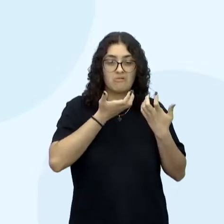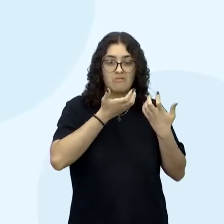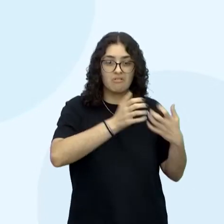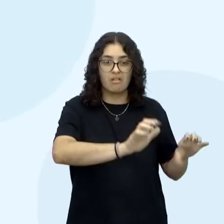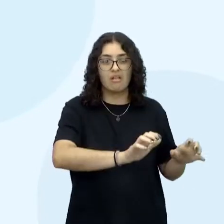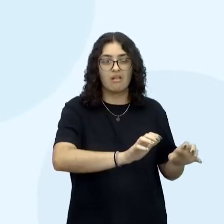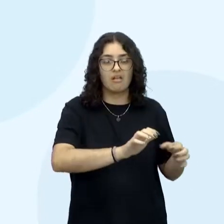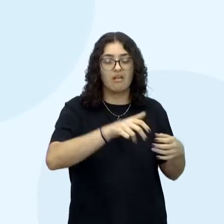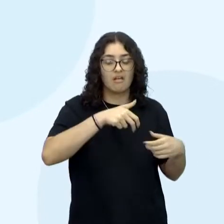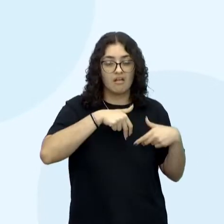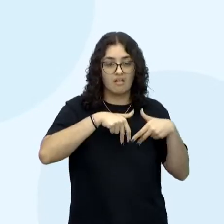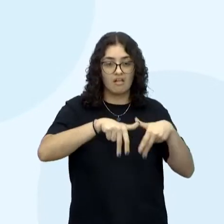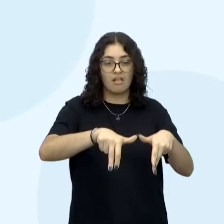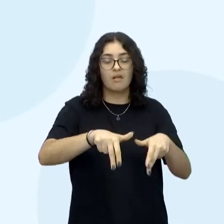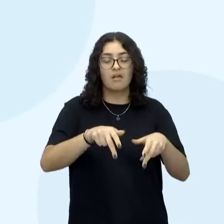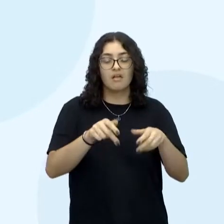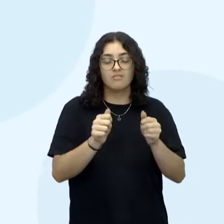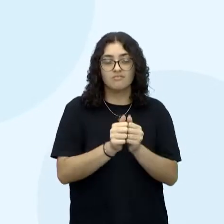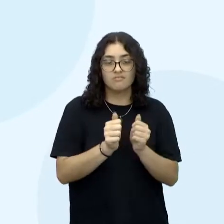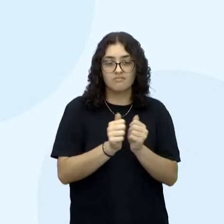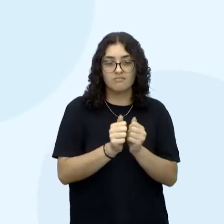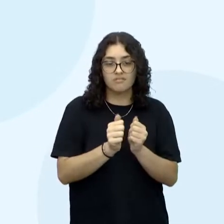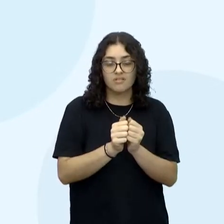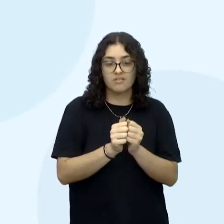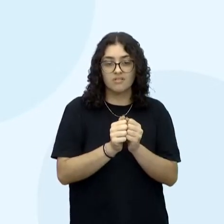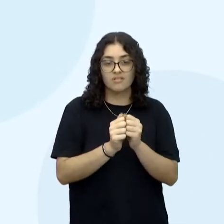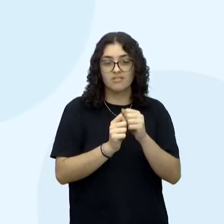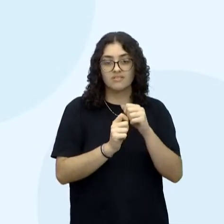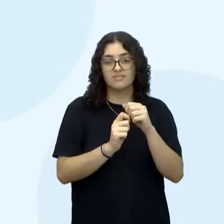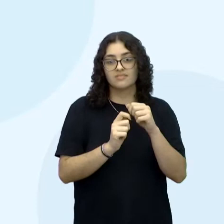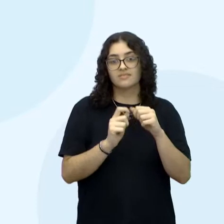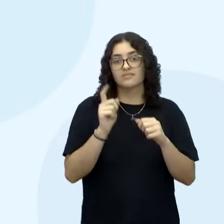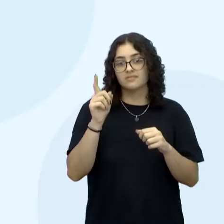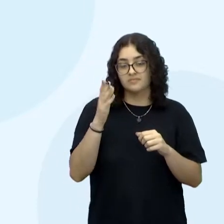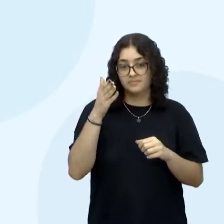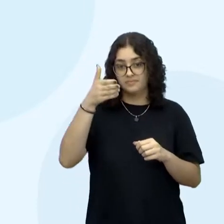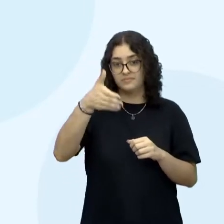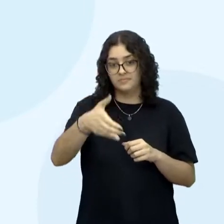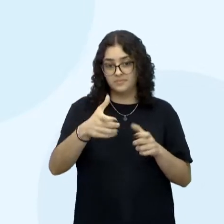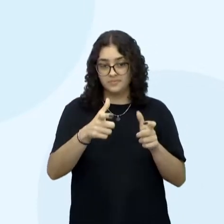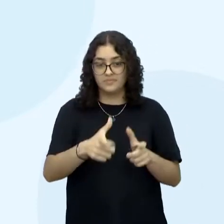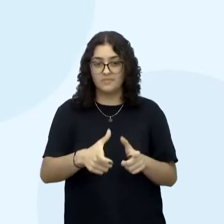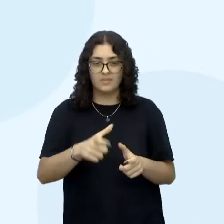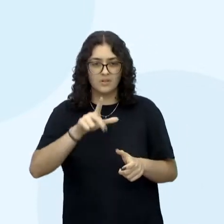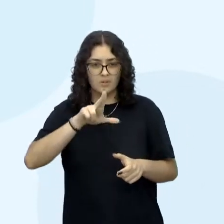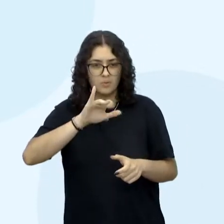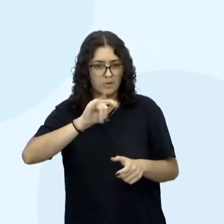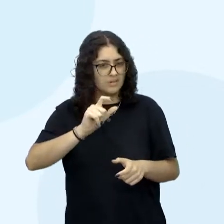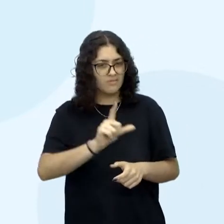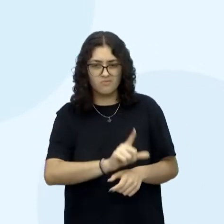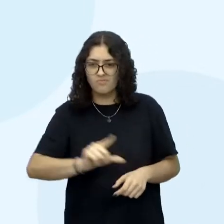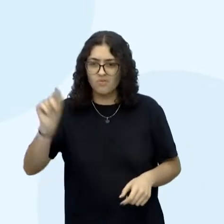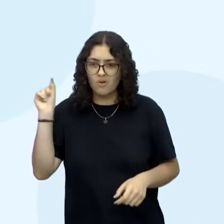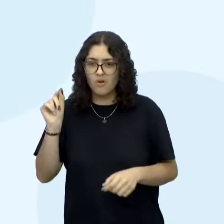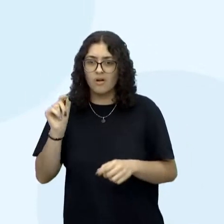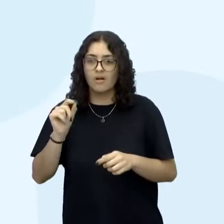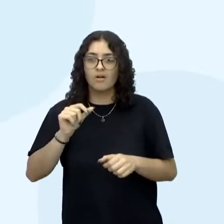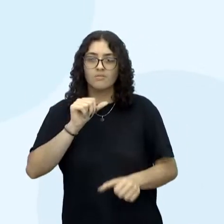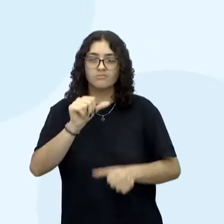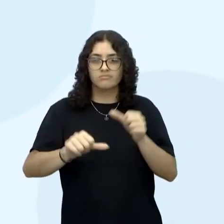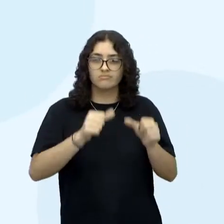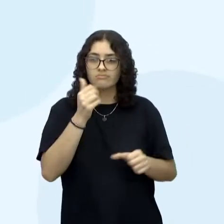na peregrinação liderada por Antônio Conselheiro. Luísa foge e se torna